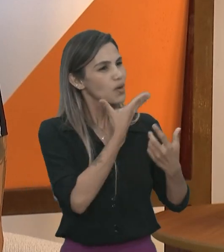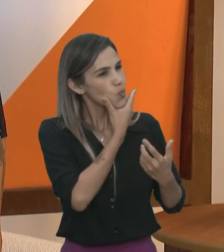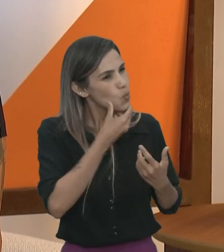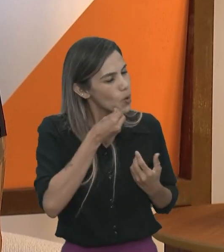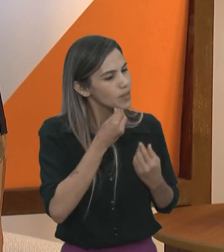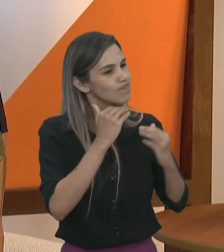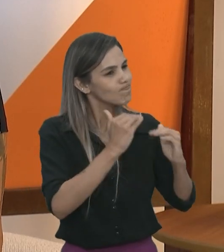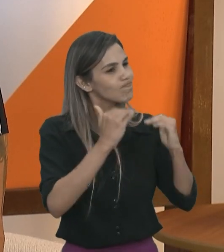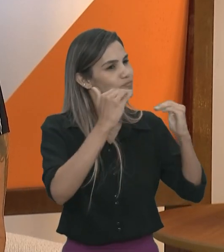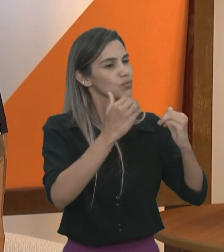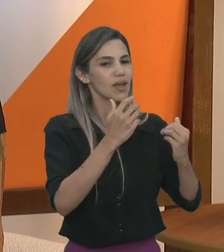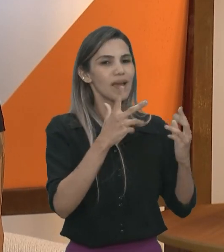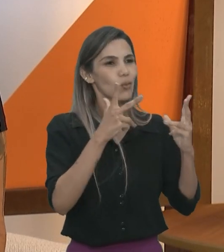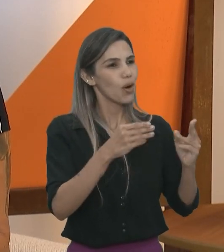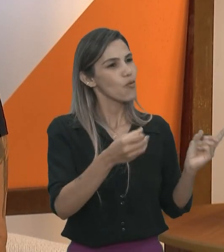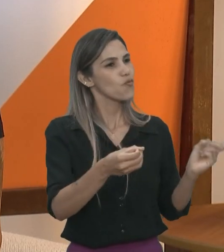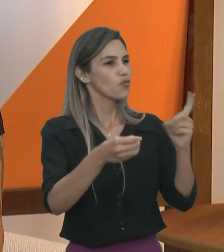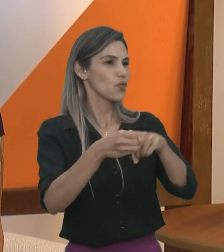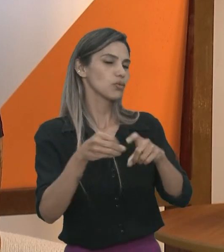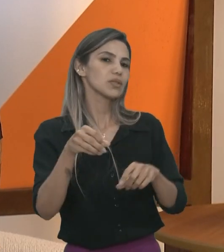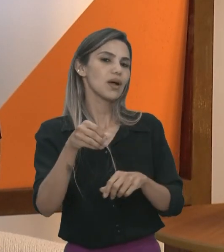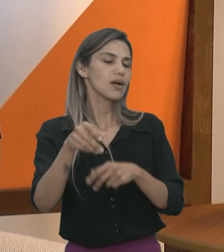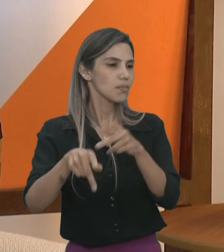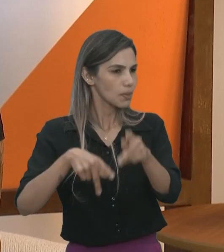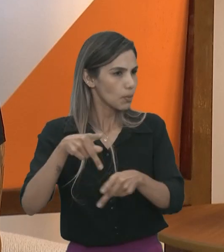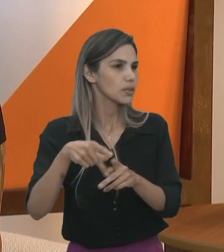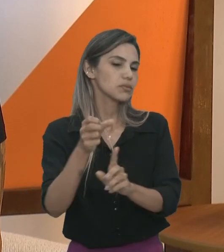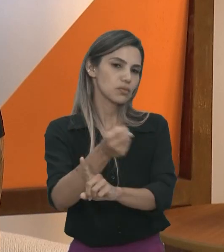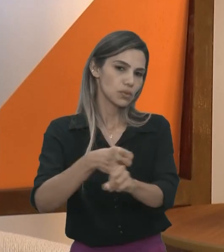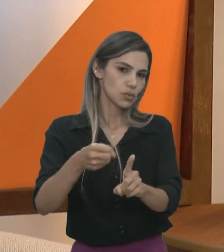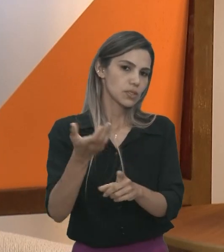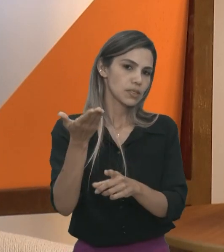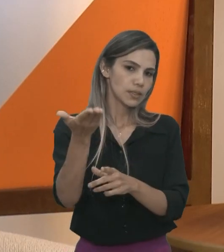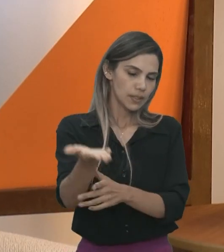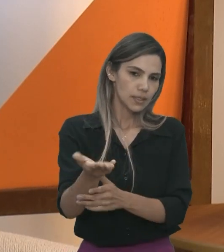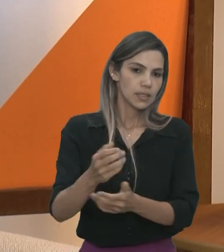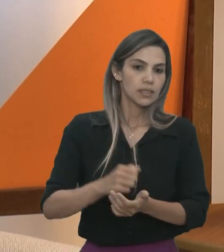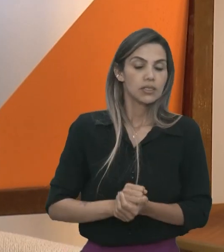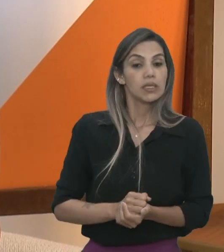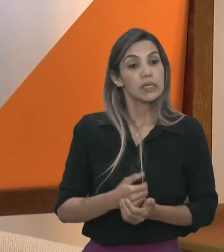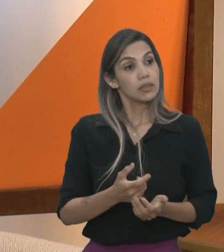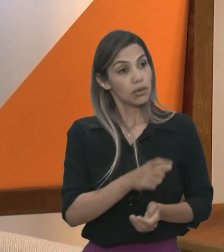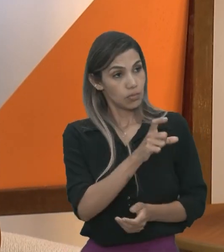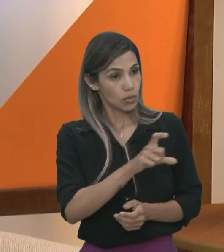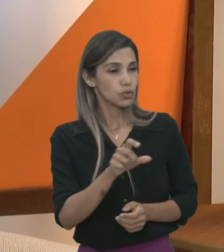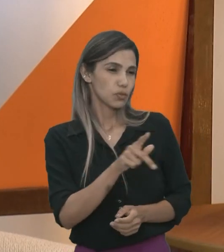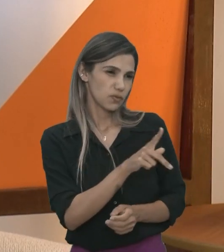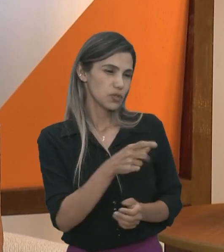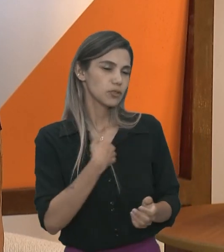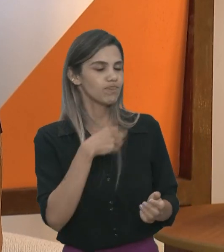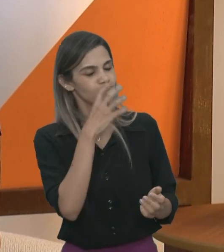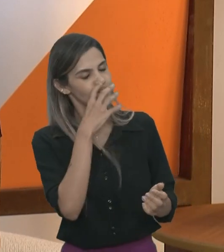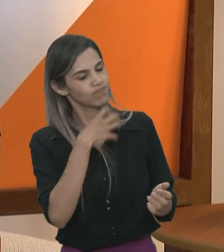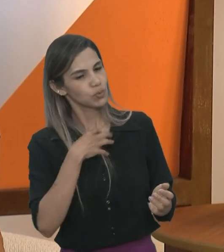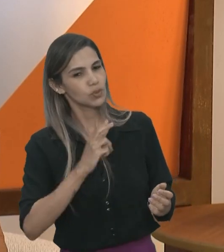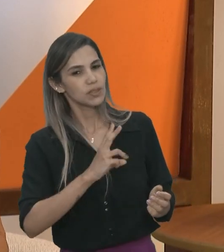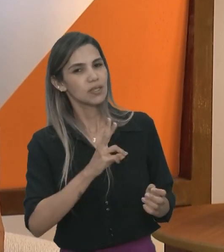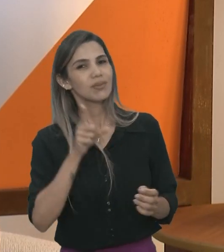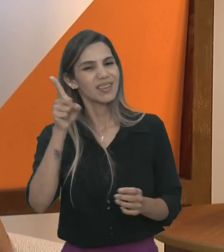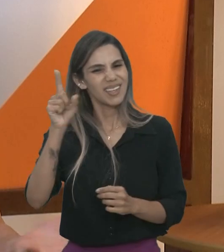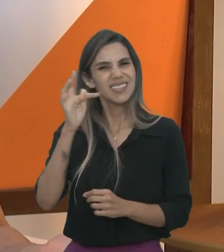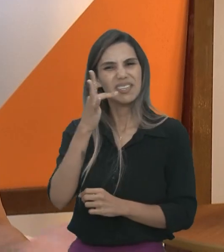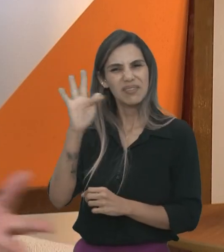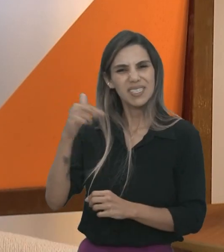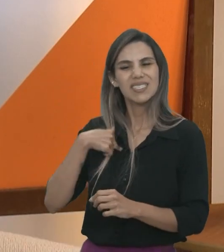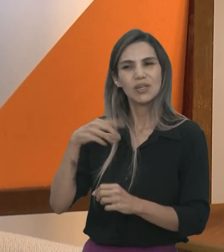isso sempre foi o que eu vi nos meus professores, né? Tanto que quando eu terminei meu doutorado na França, eu ofereci